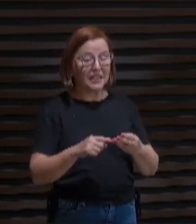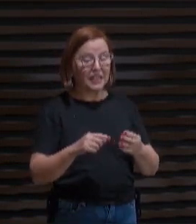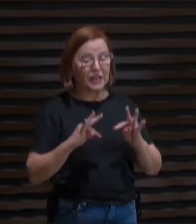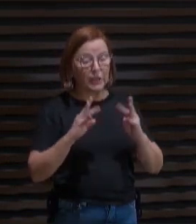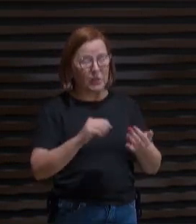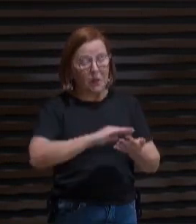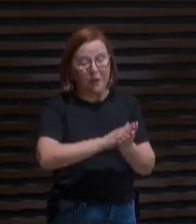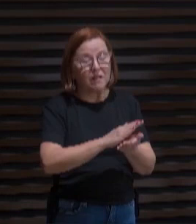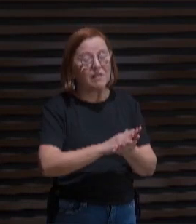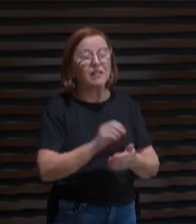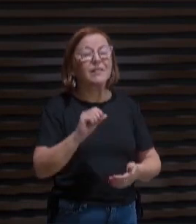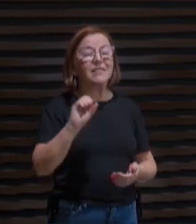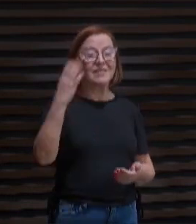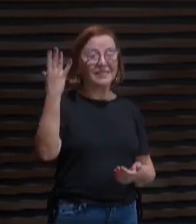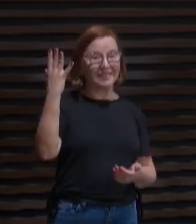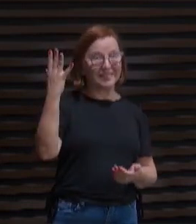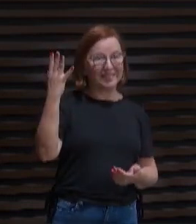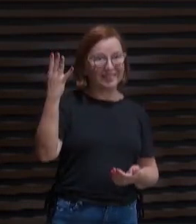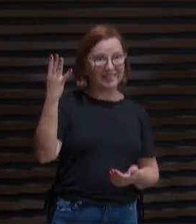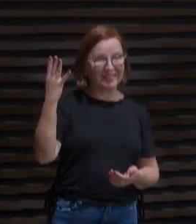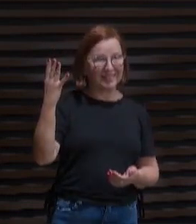O que aconteceu?